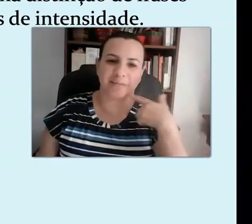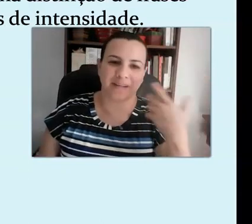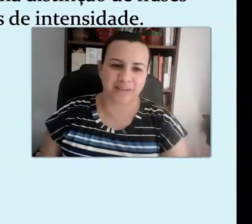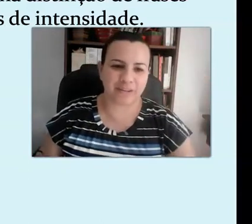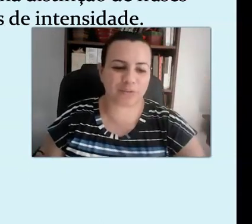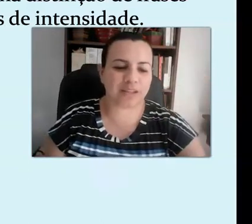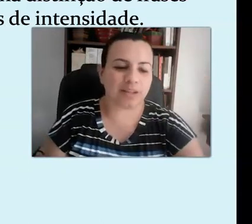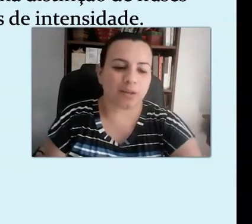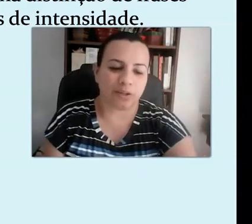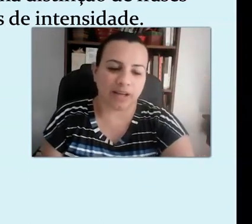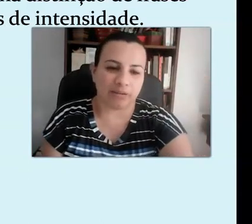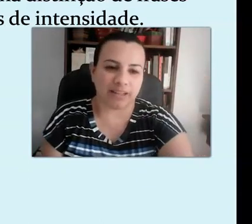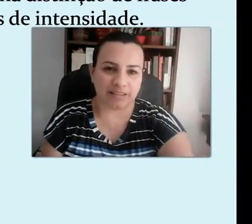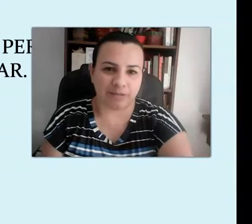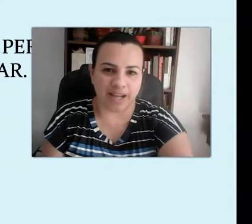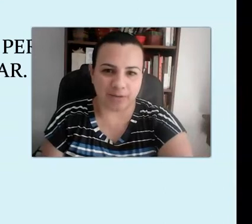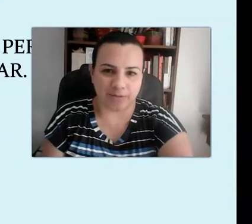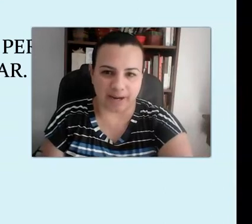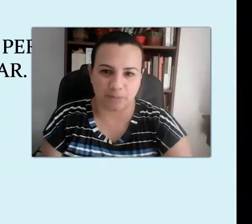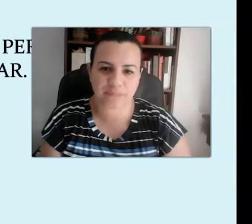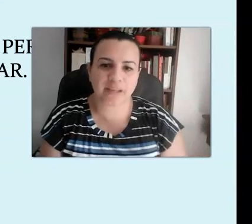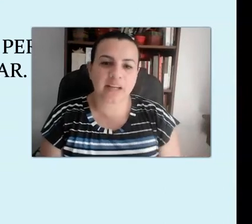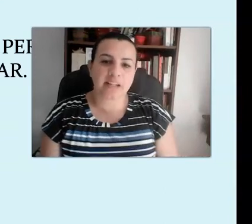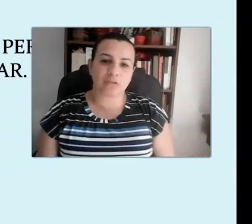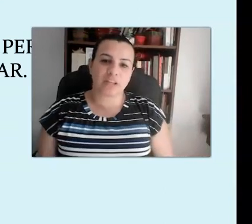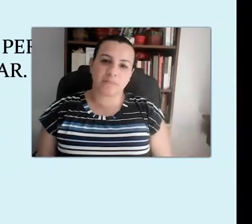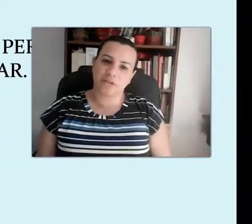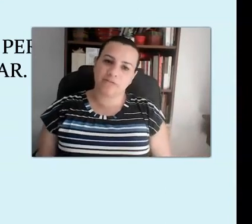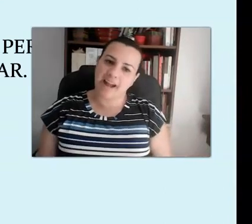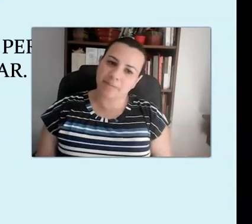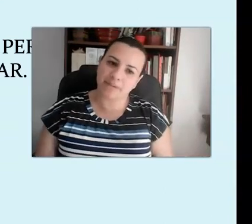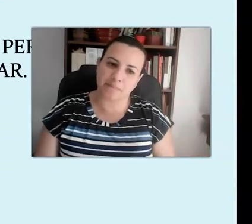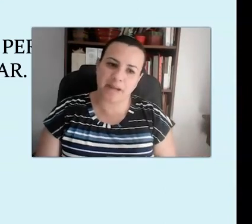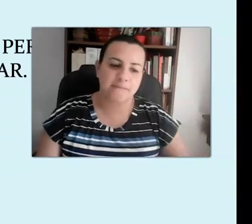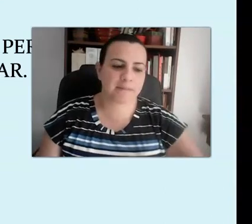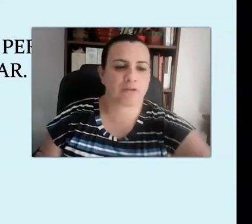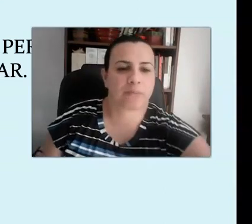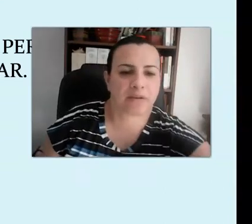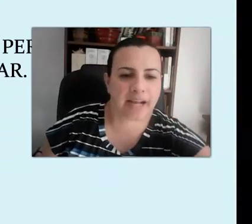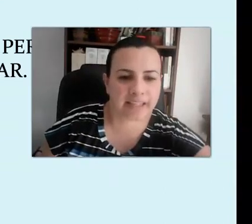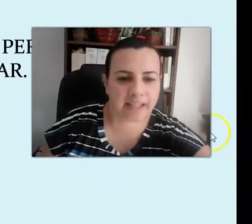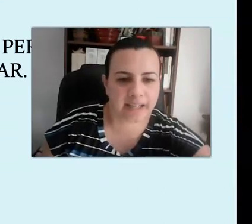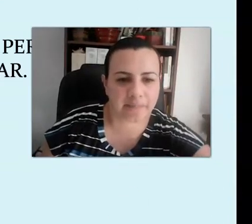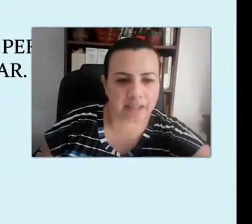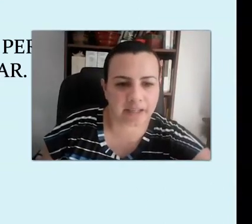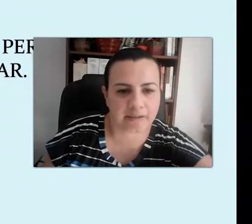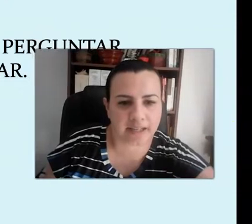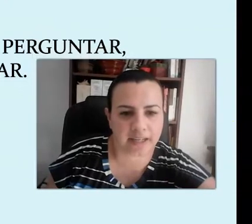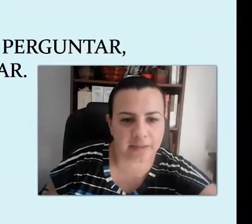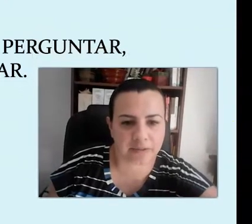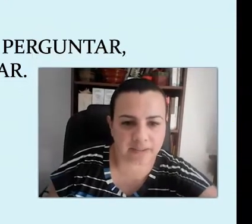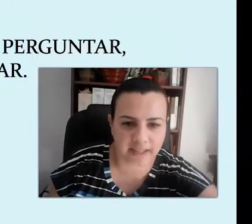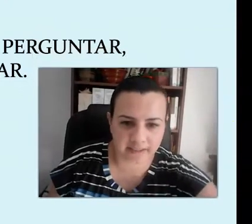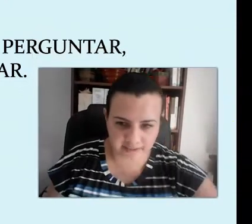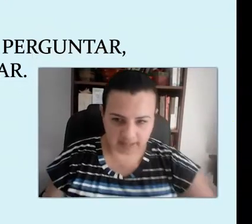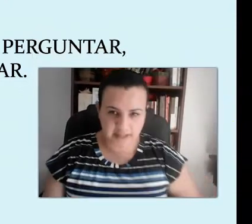Então, a expressão ajuda quando eu quero intensificar o verbo. Então, os tipos de verbos também. Deixa eu melhorar aqui a minha